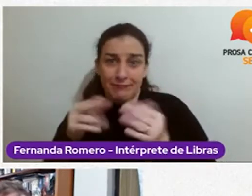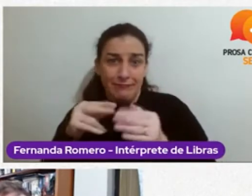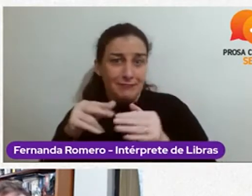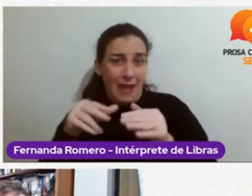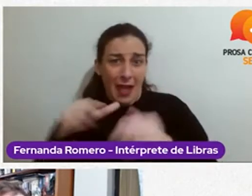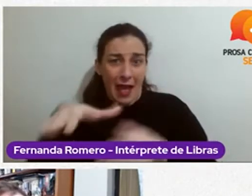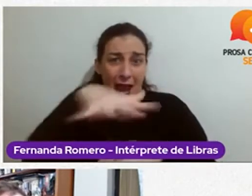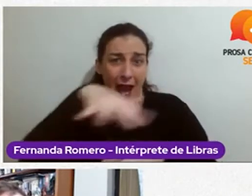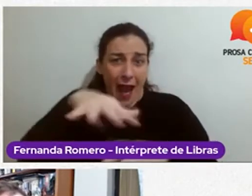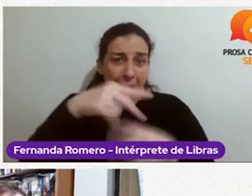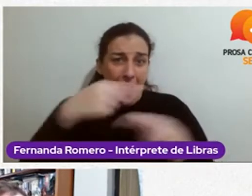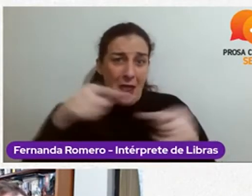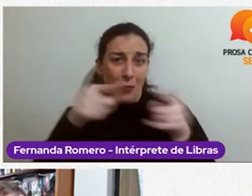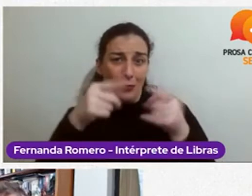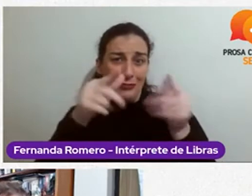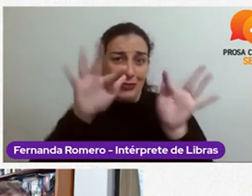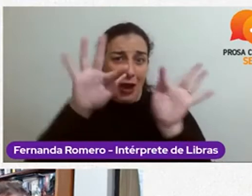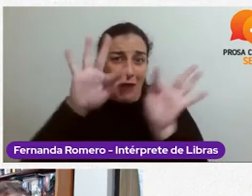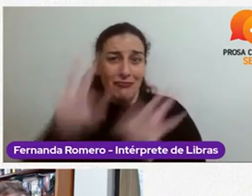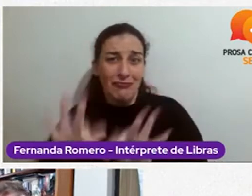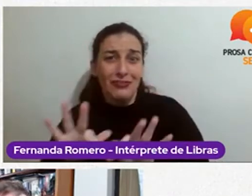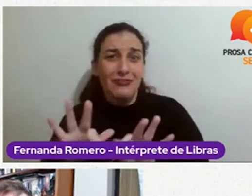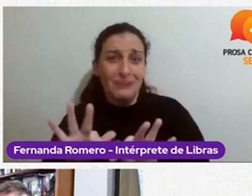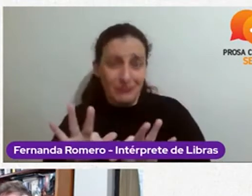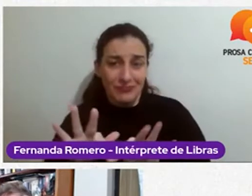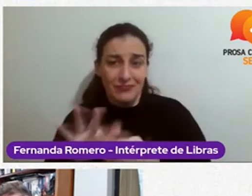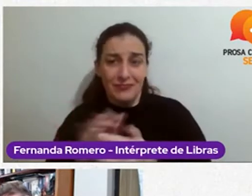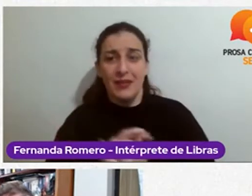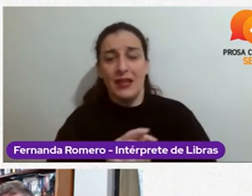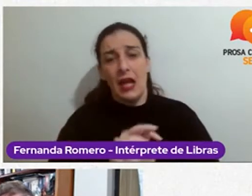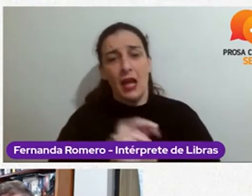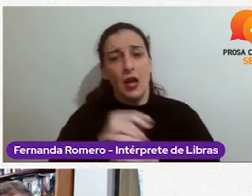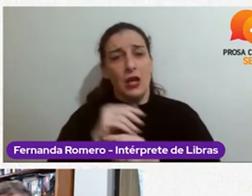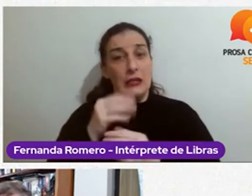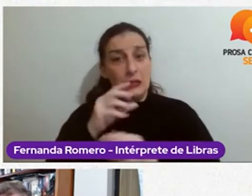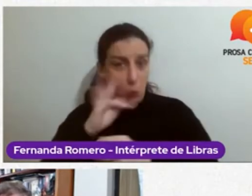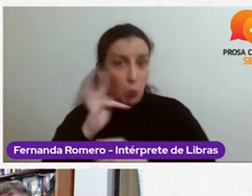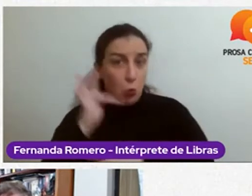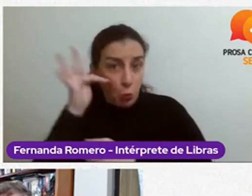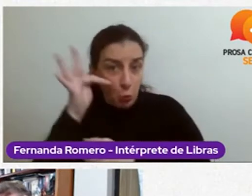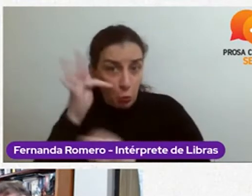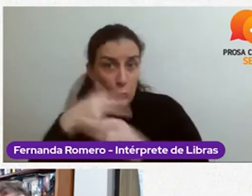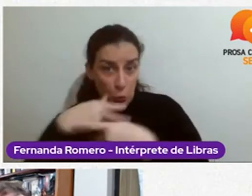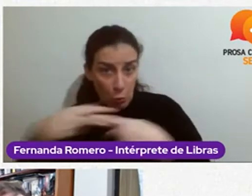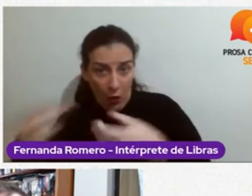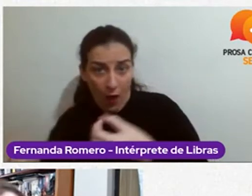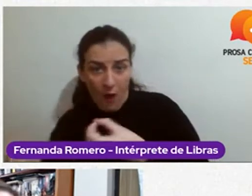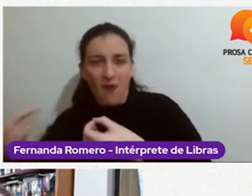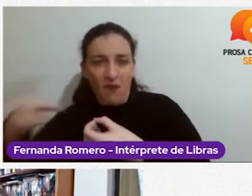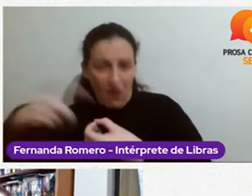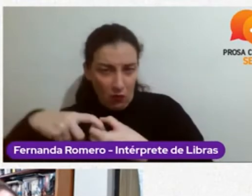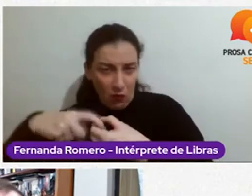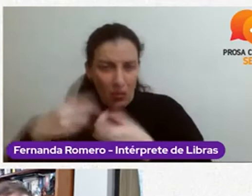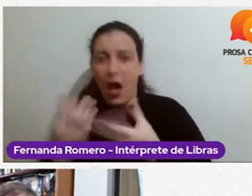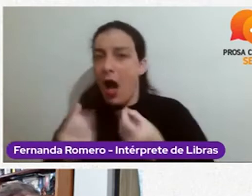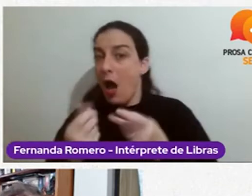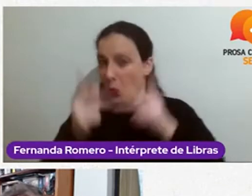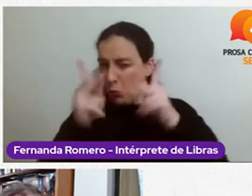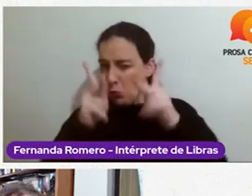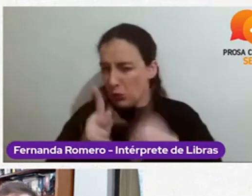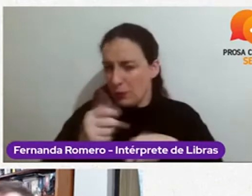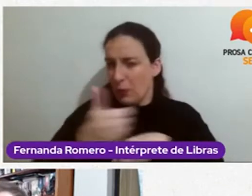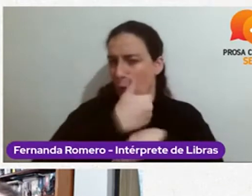da música. Então, quando as coisas recomeçarem, muitas dessas pessoas, desses profissionais, desses